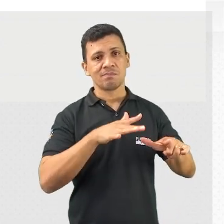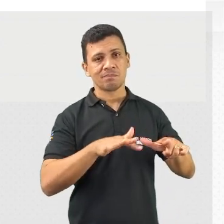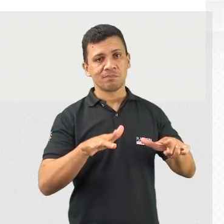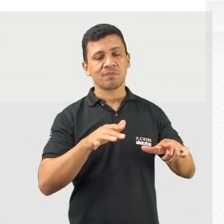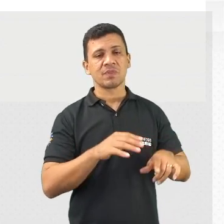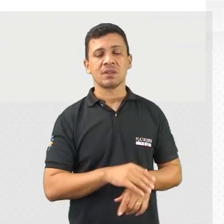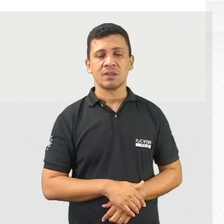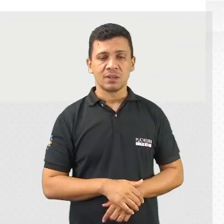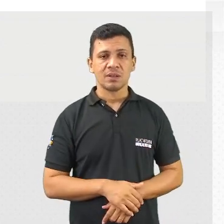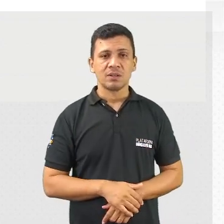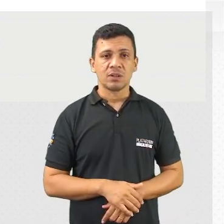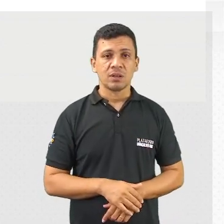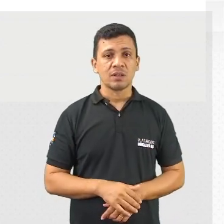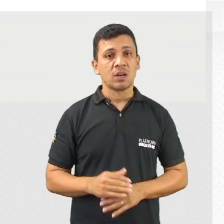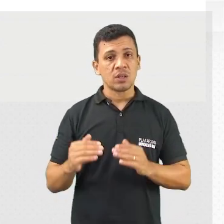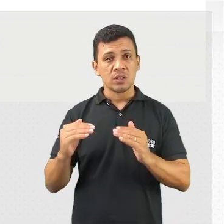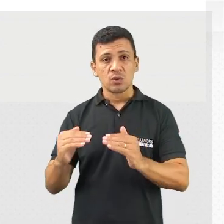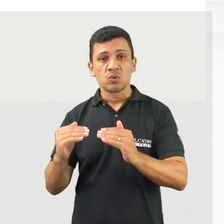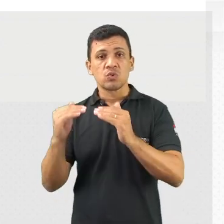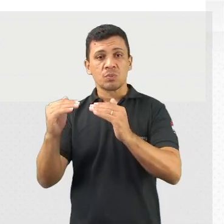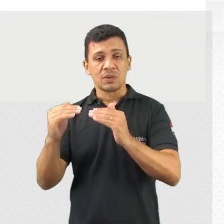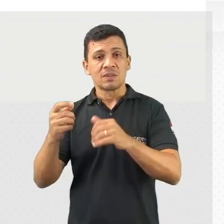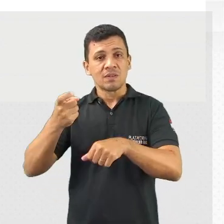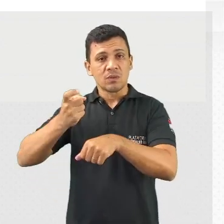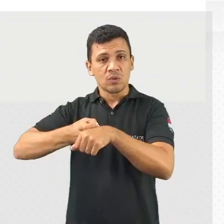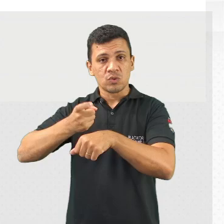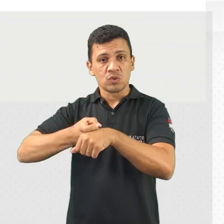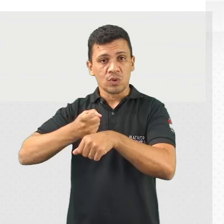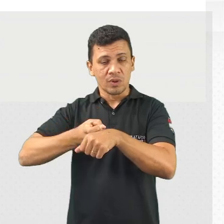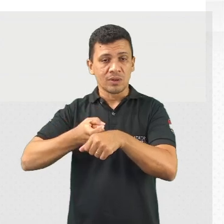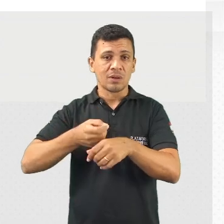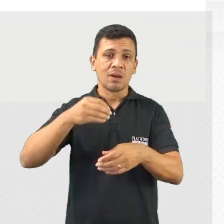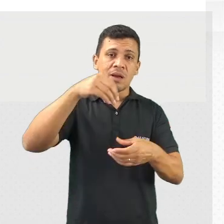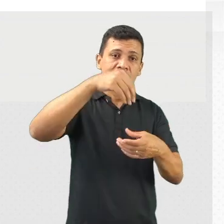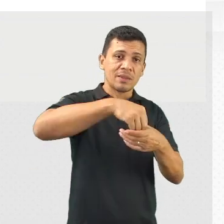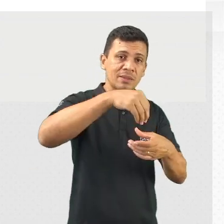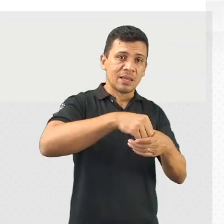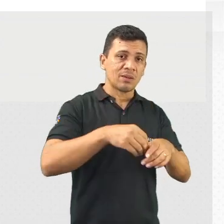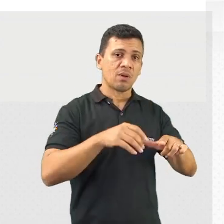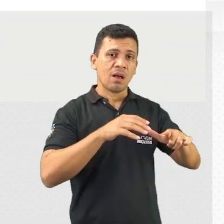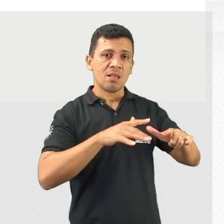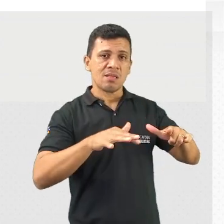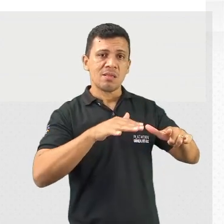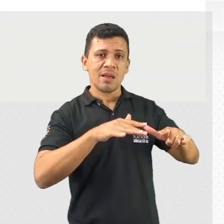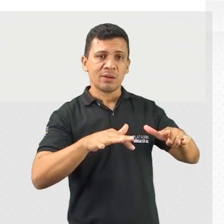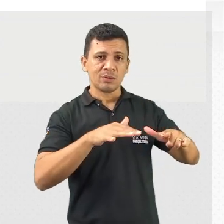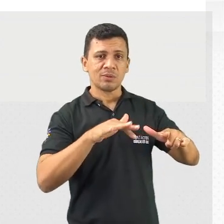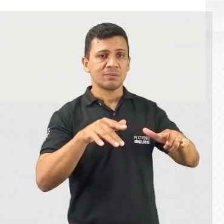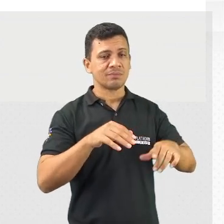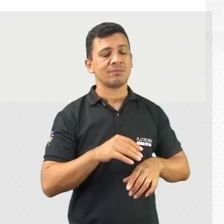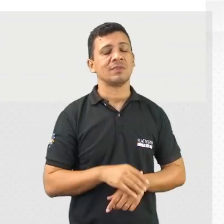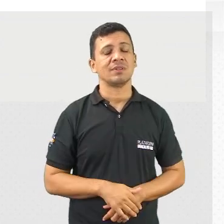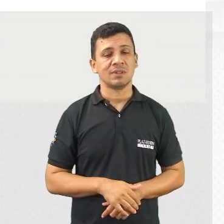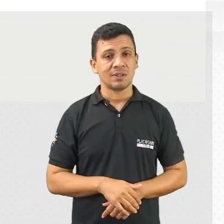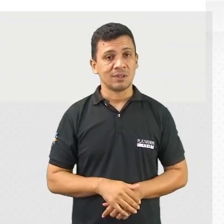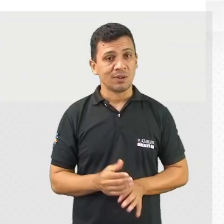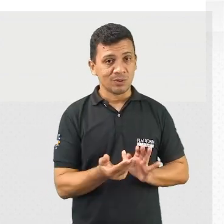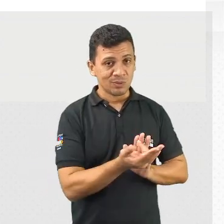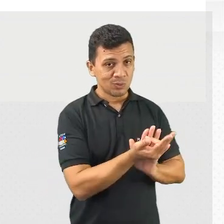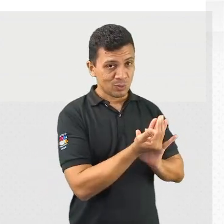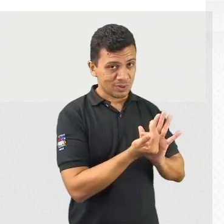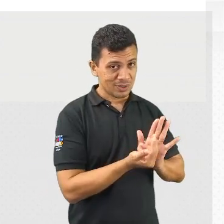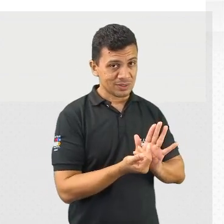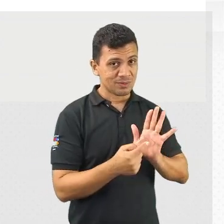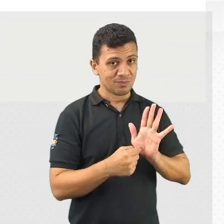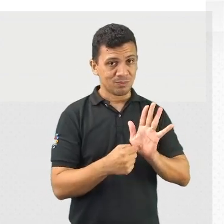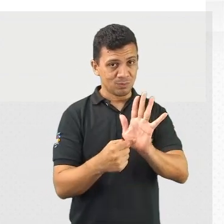seja, superfície sólida, interior líquido e pastoso. E eu vou te deixar logo aqui no desenho